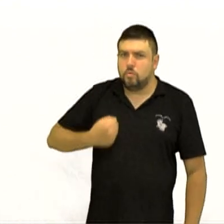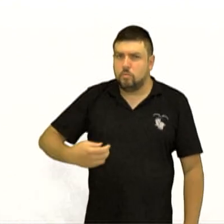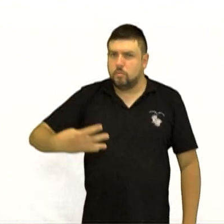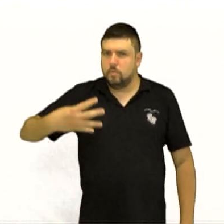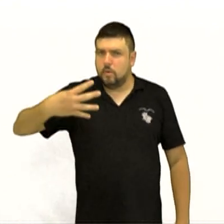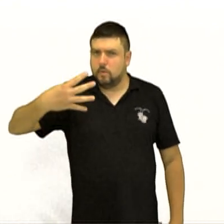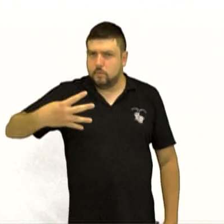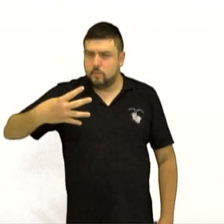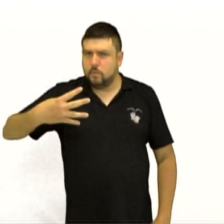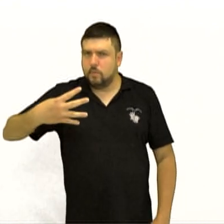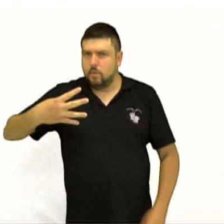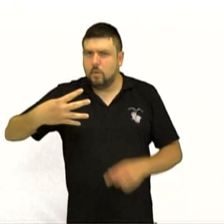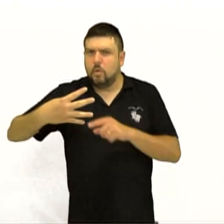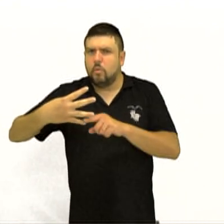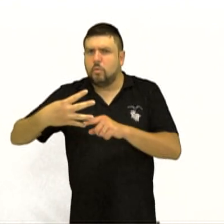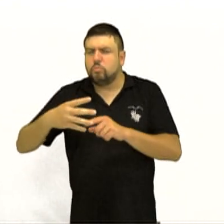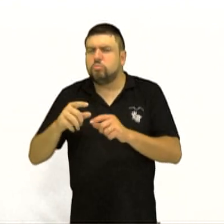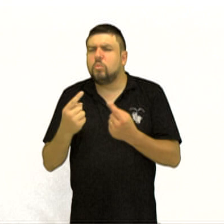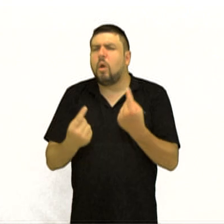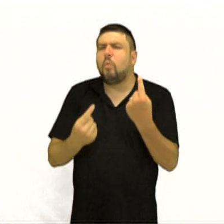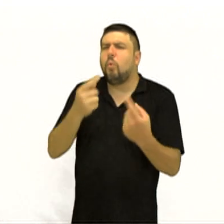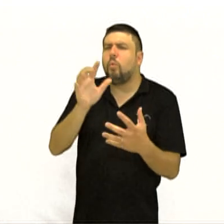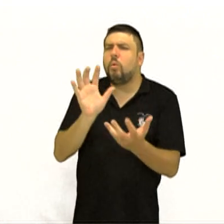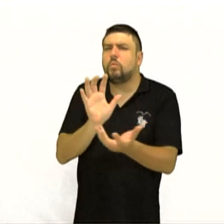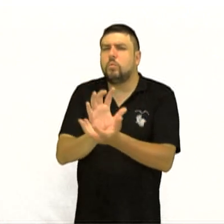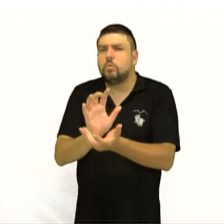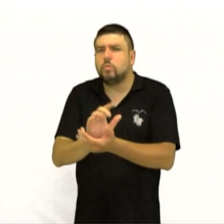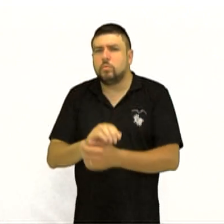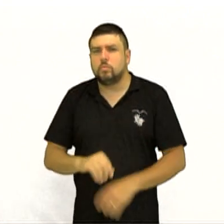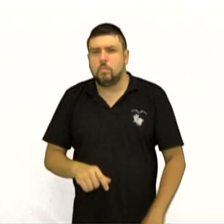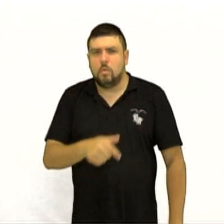703,245. Tempo para vocês fazerem. Vamos lá.